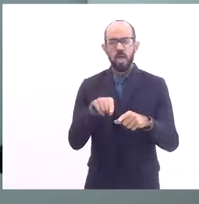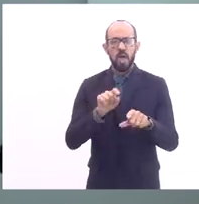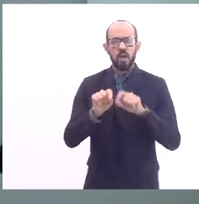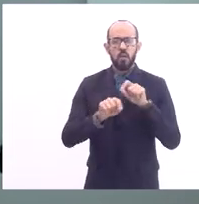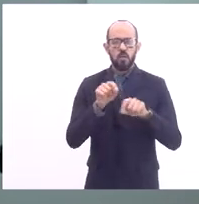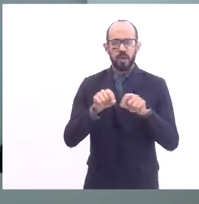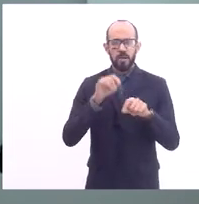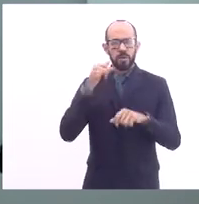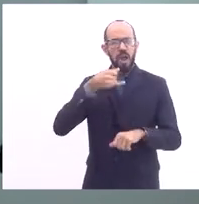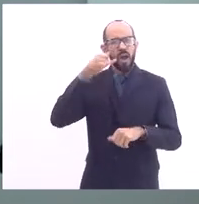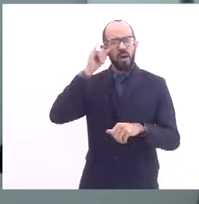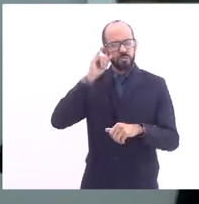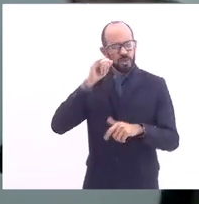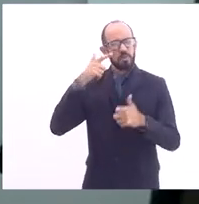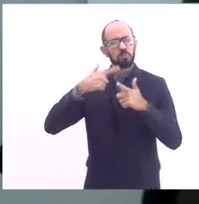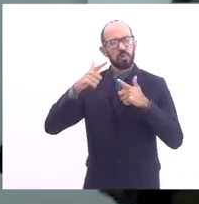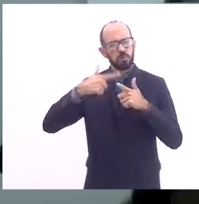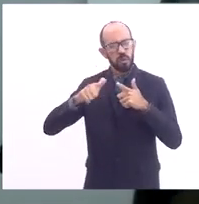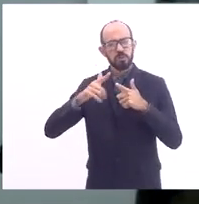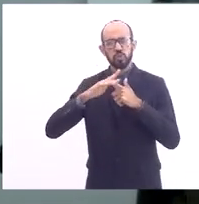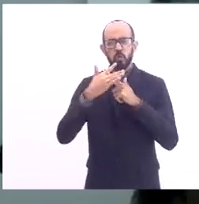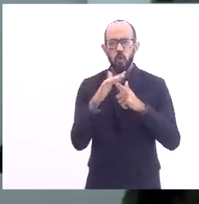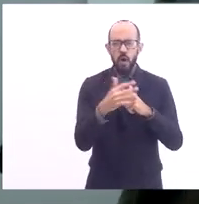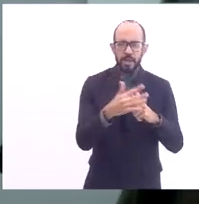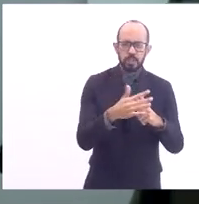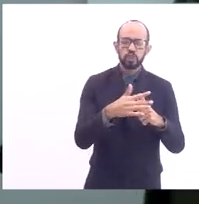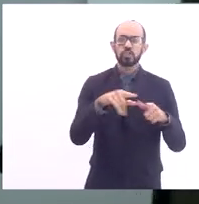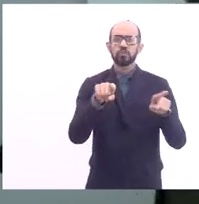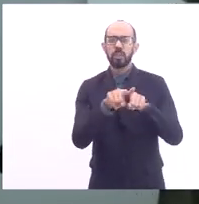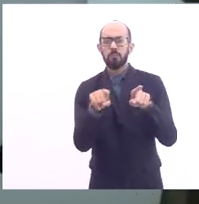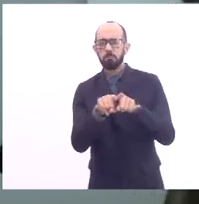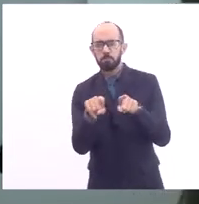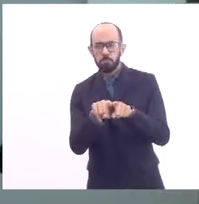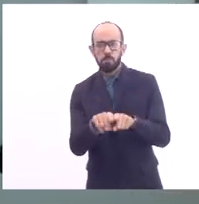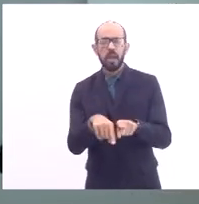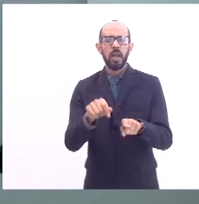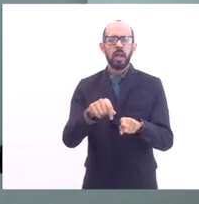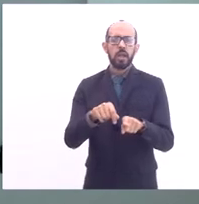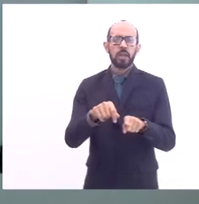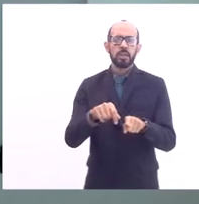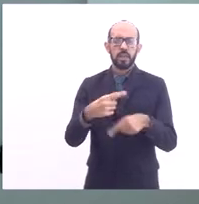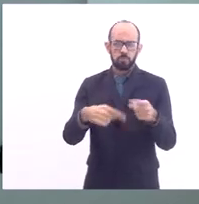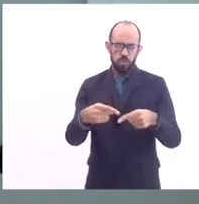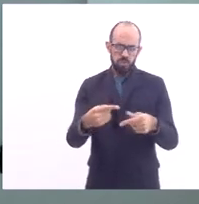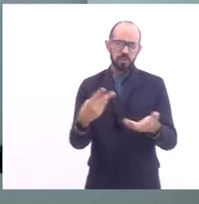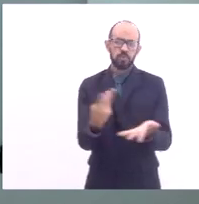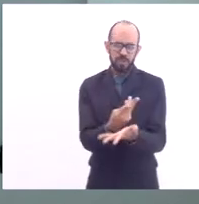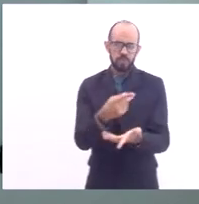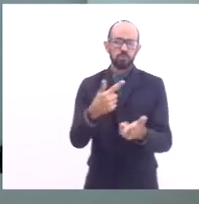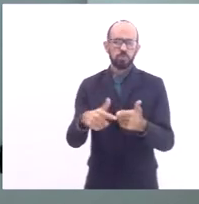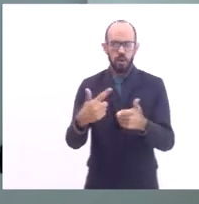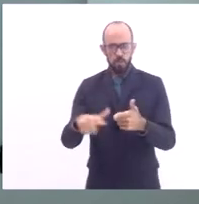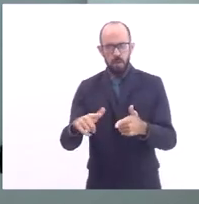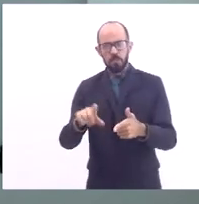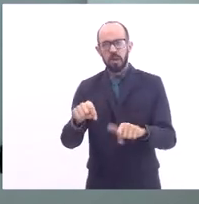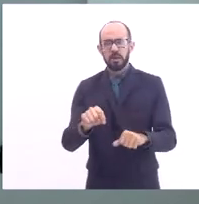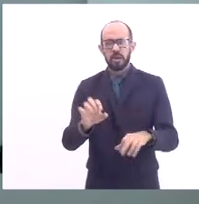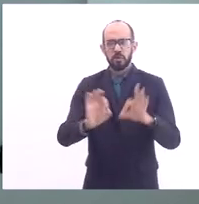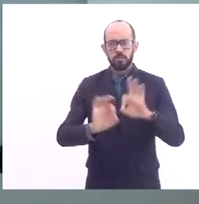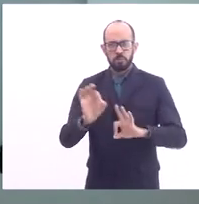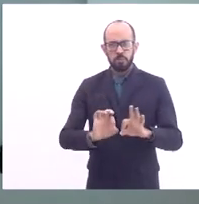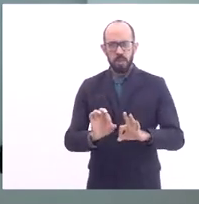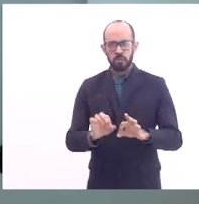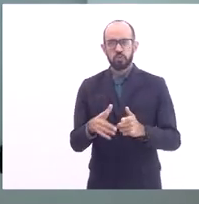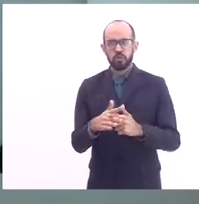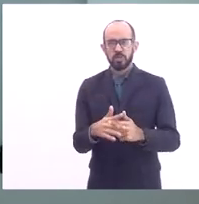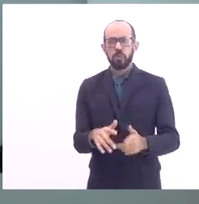manutenção preventiva, corretiva, equipamentos novos de telecontrole e também toda a parte de manutenção, poda e correção. Pode passar,